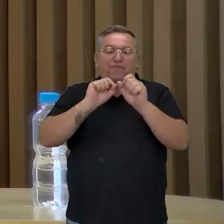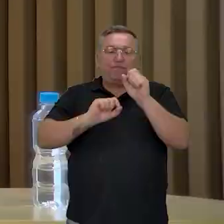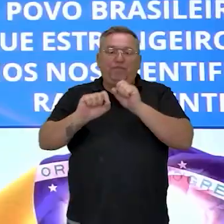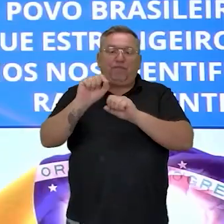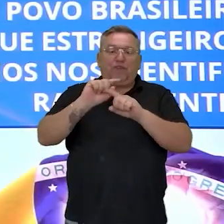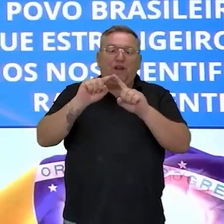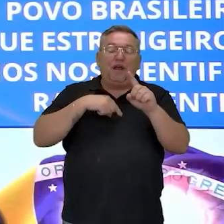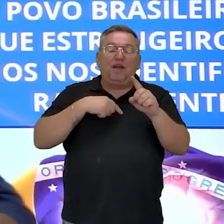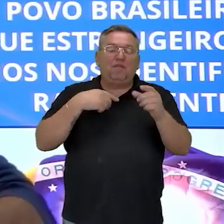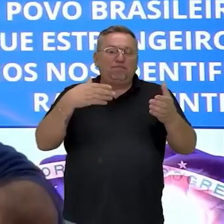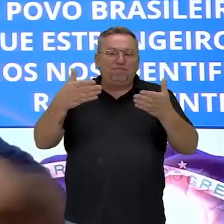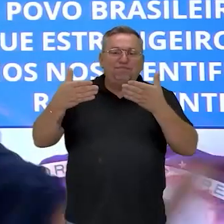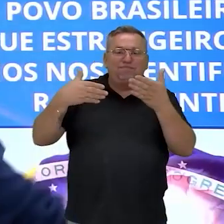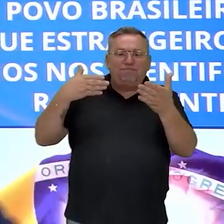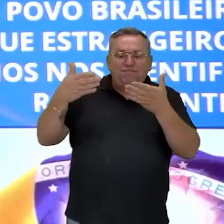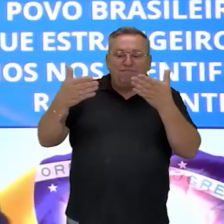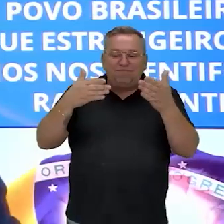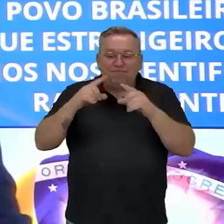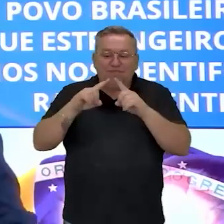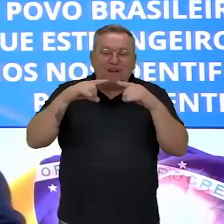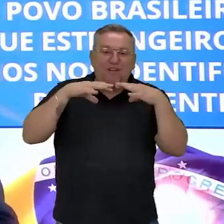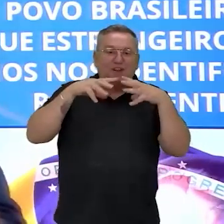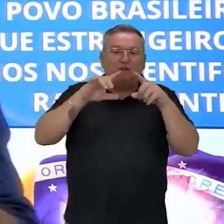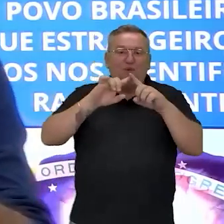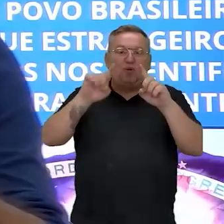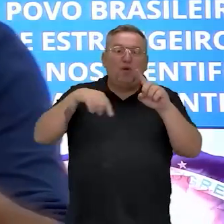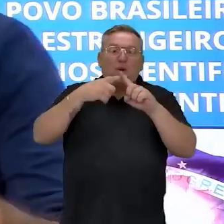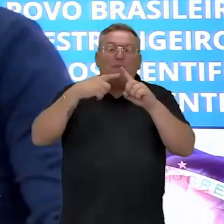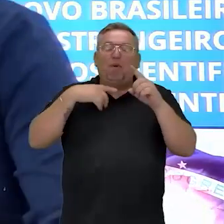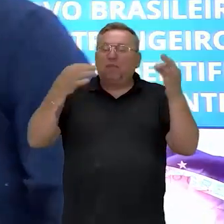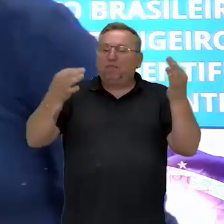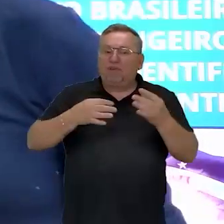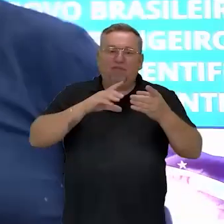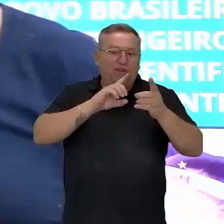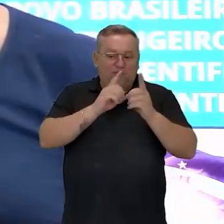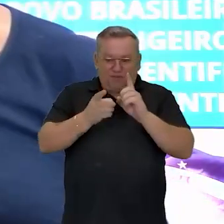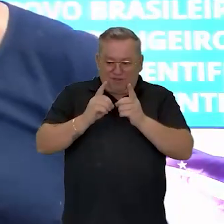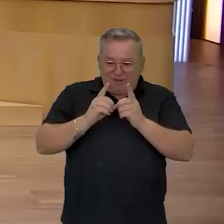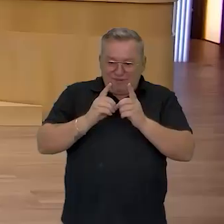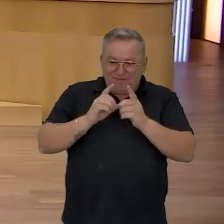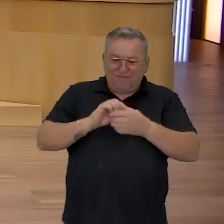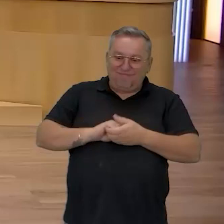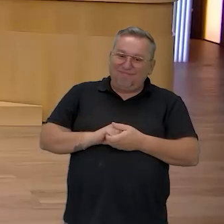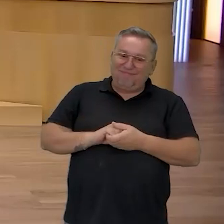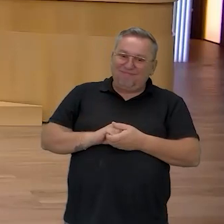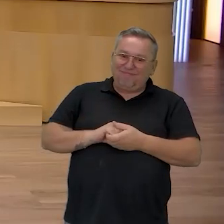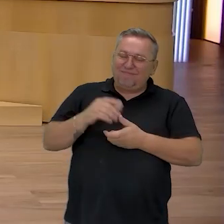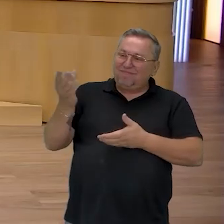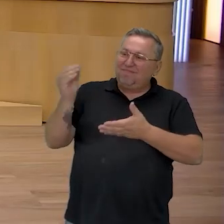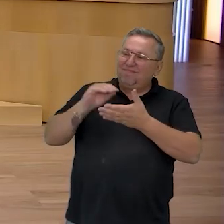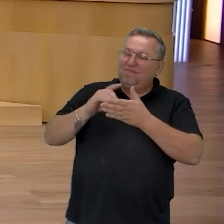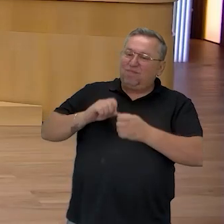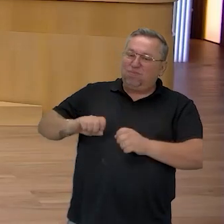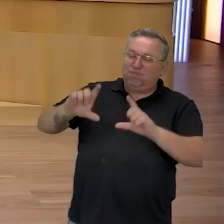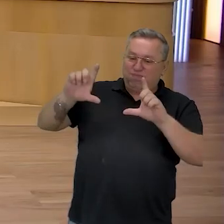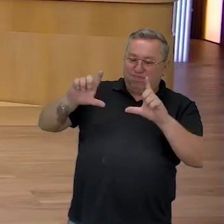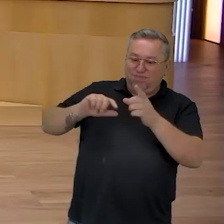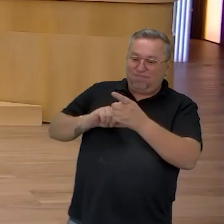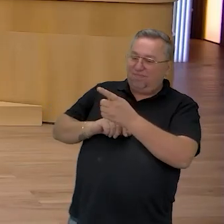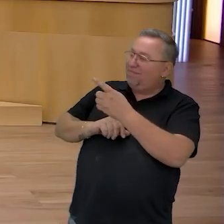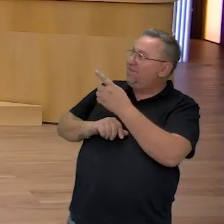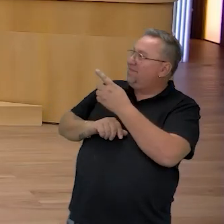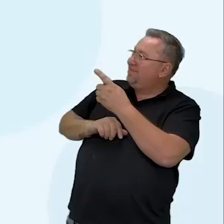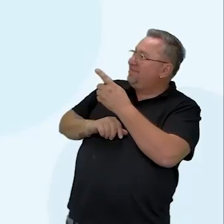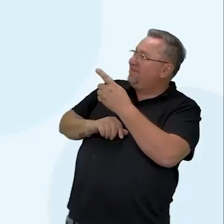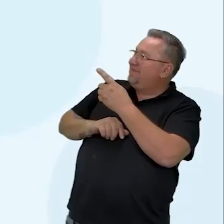esse bate-bola para deixar tudo muito mais dinâmico. Produça, bota na tela, vamos para a primeira interação aqui,